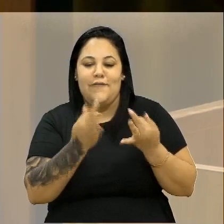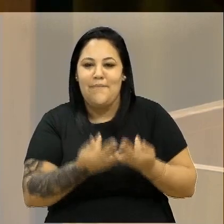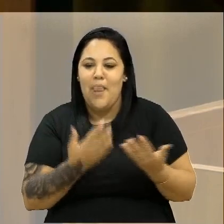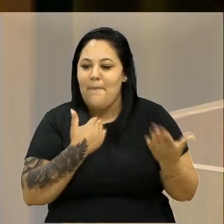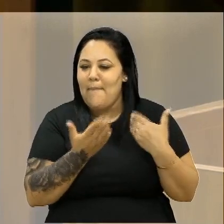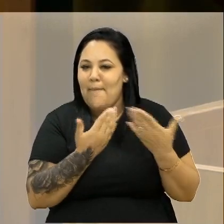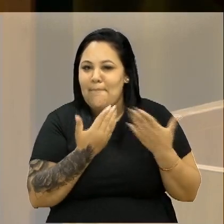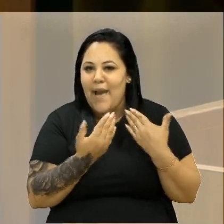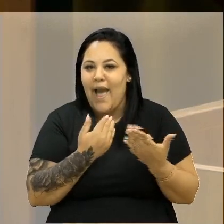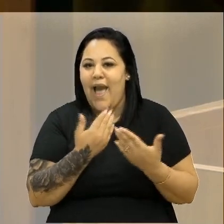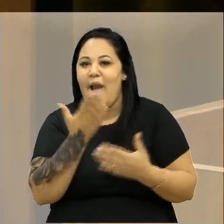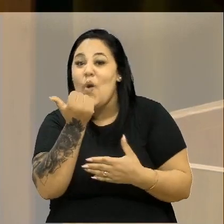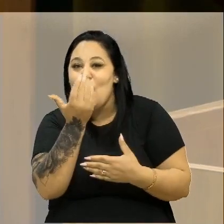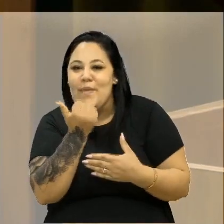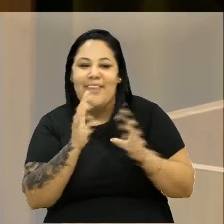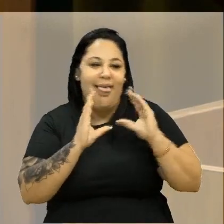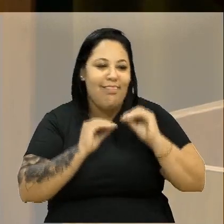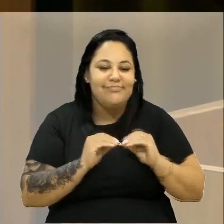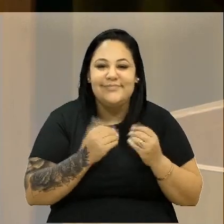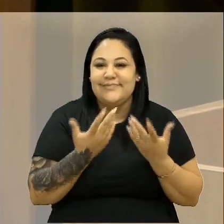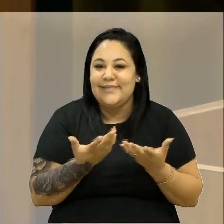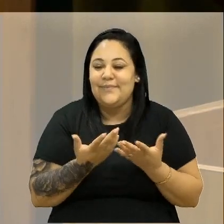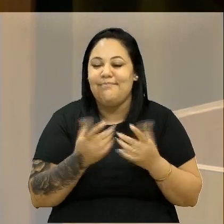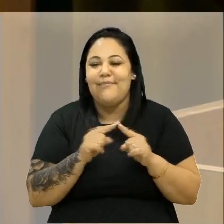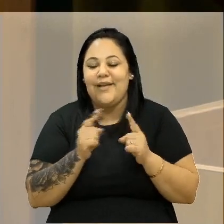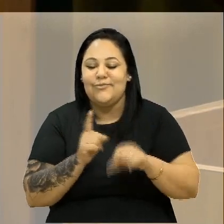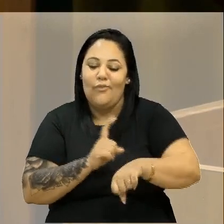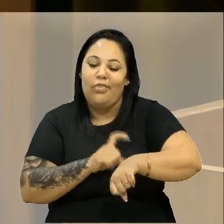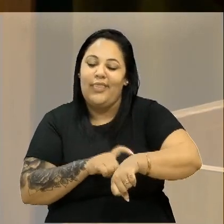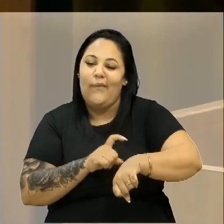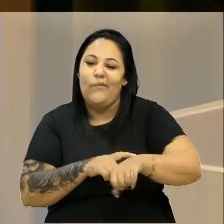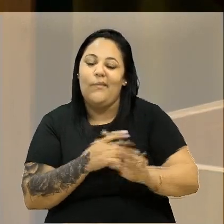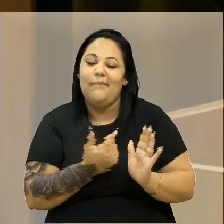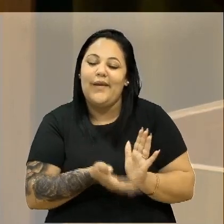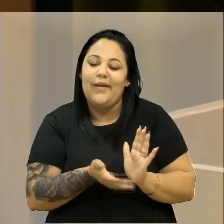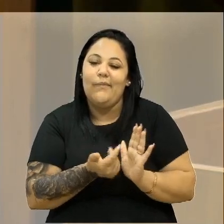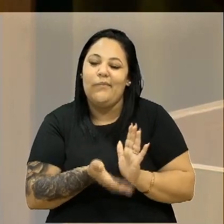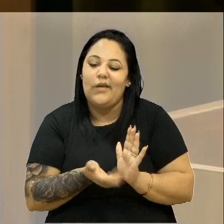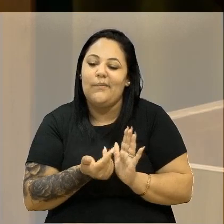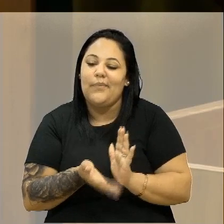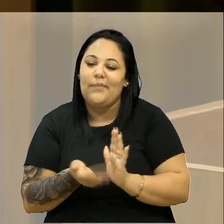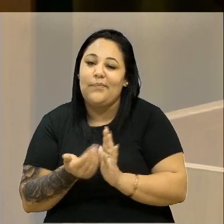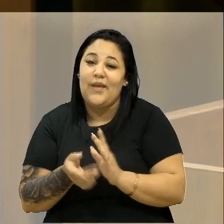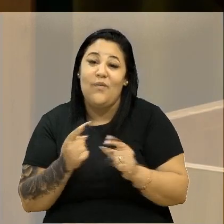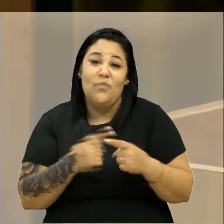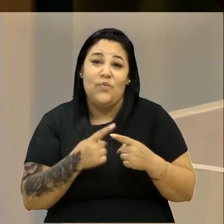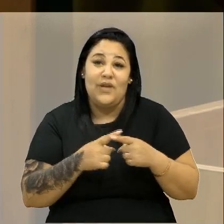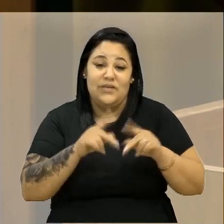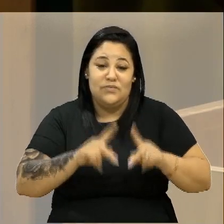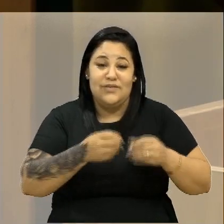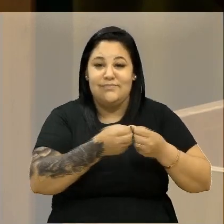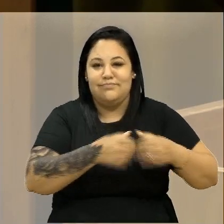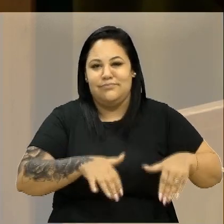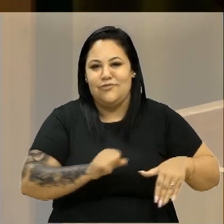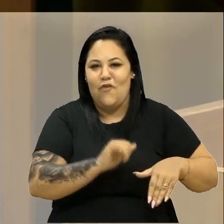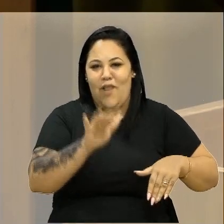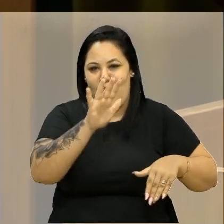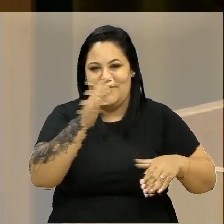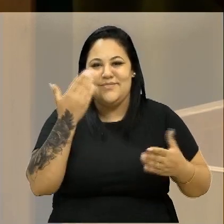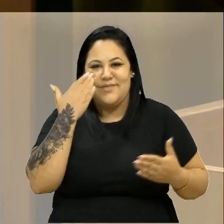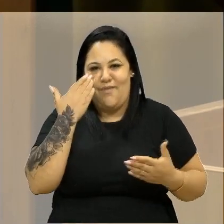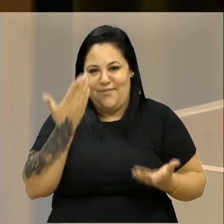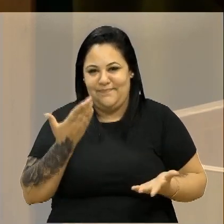almoços, as jantas. Só que isso, com o tempo, vai se perdendo, porque já não é algo que está sendo batido nessa tecla, que é o nosso fundamento. Então, a